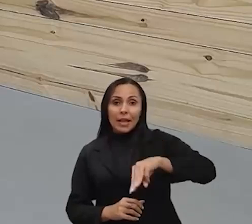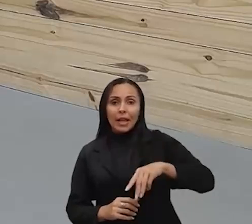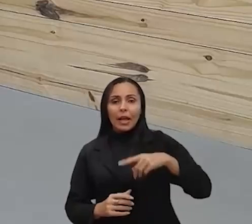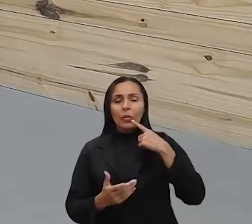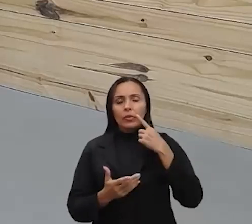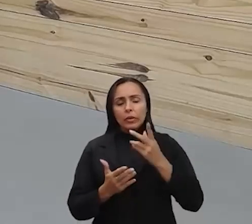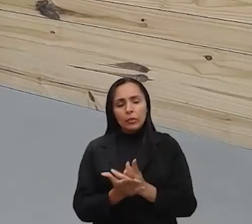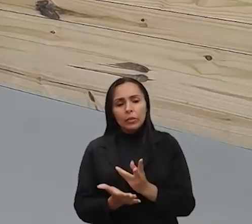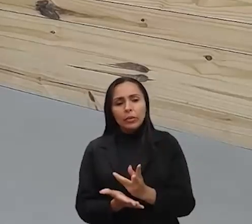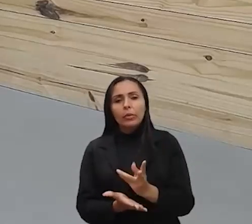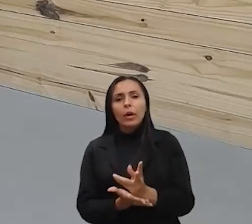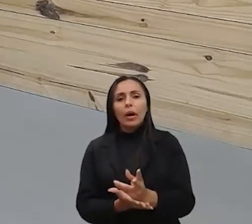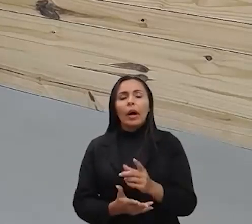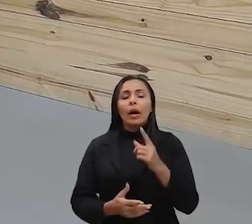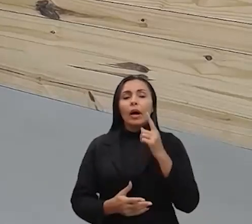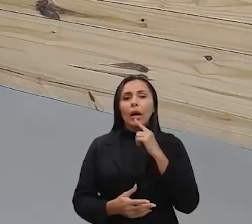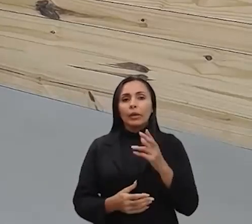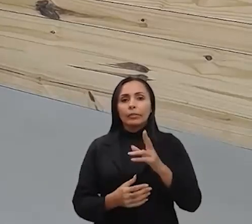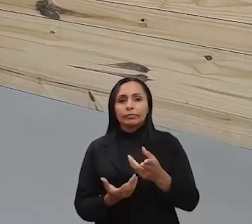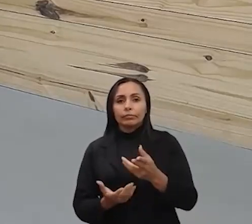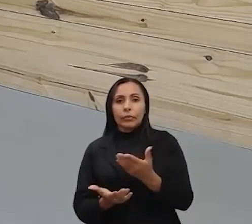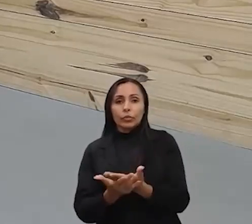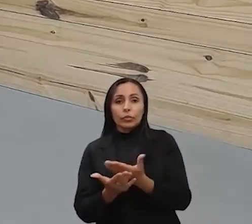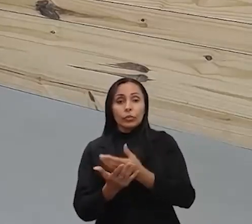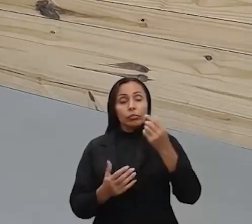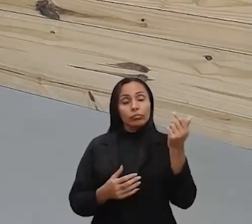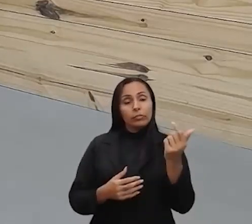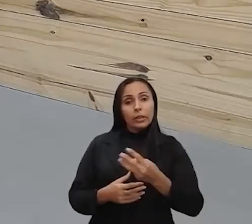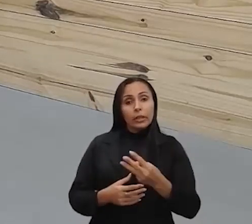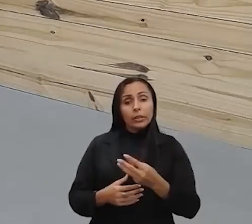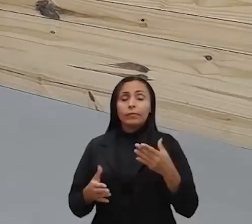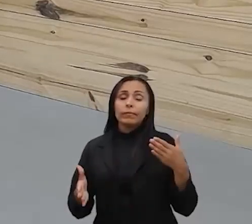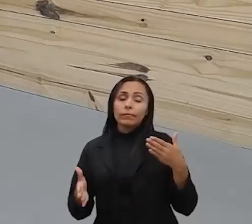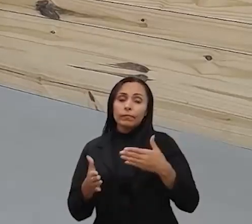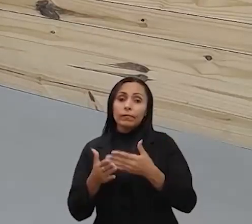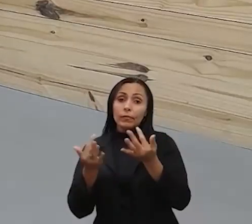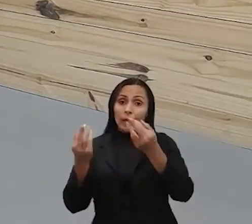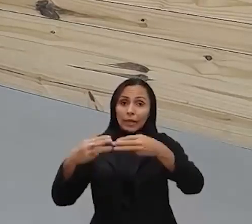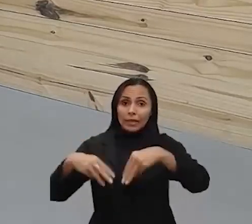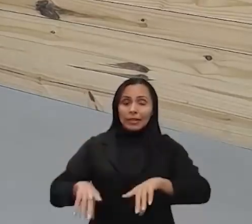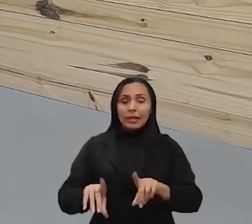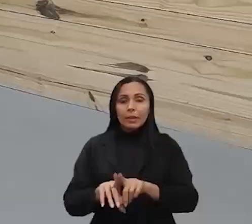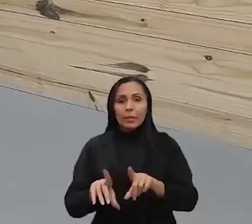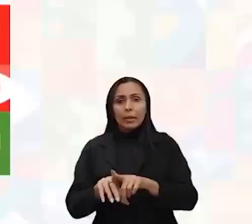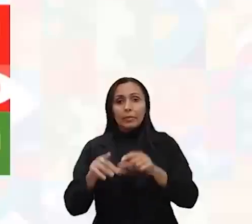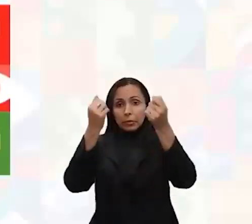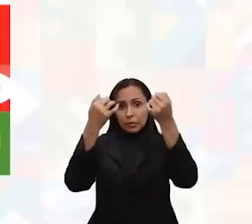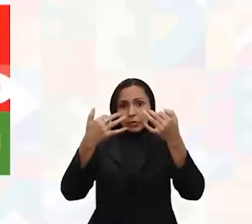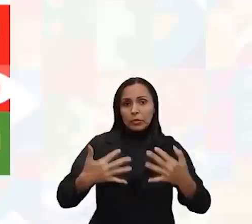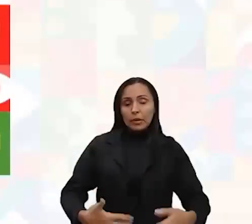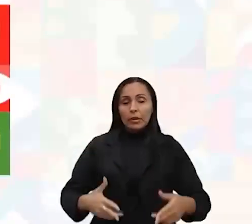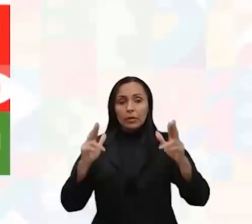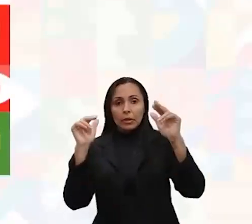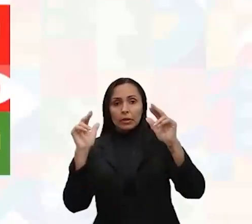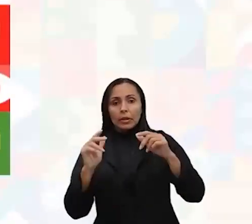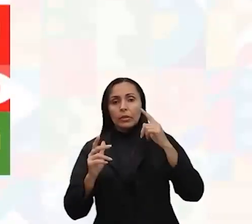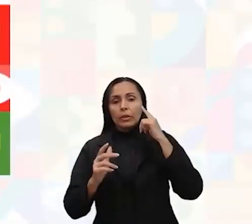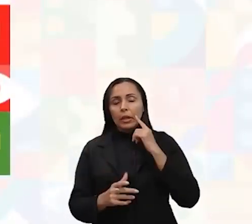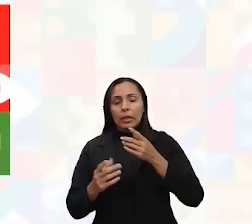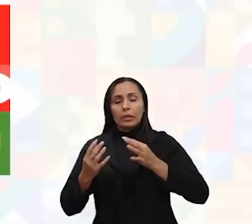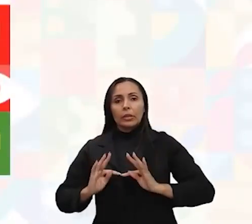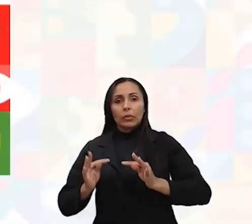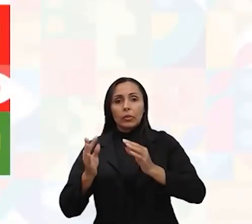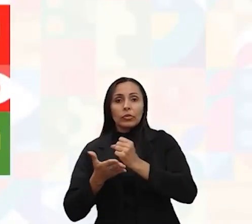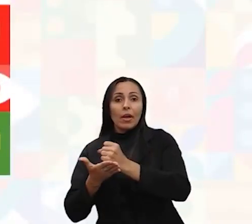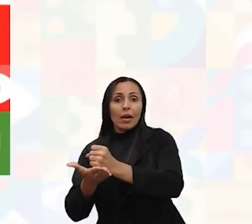daremos continuidade à unidade 3 e que também finaliza. Abordaremos hoje o assunto de tecnologias